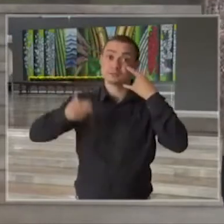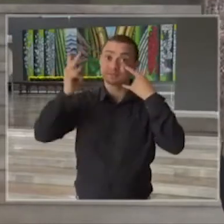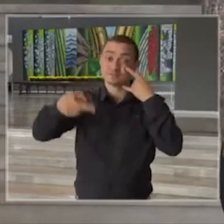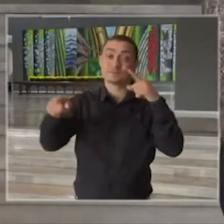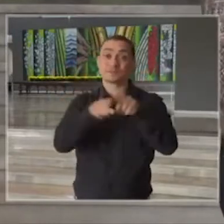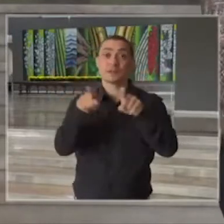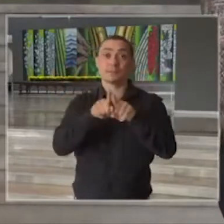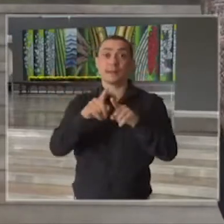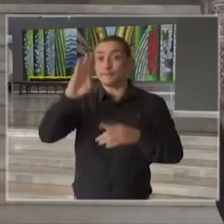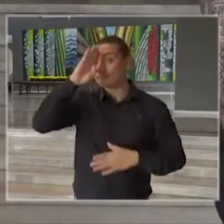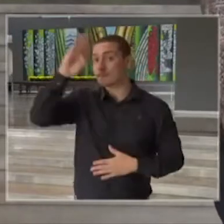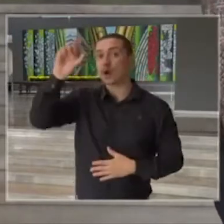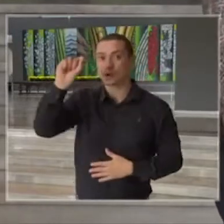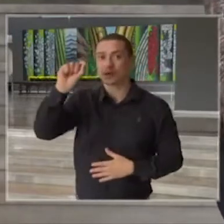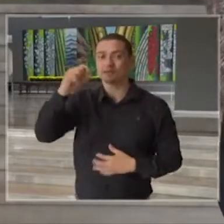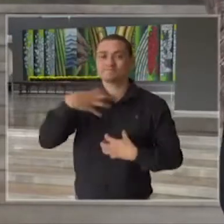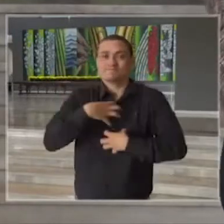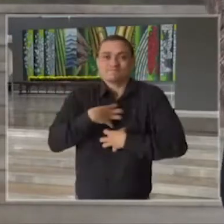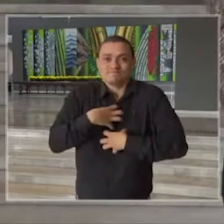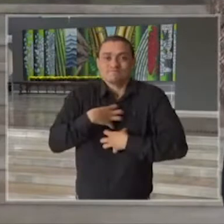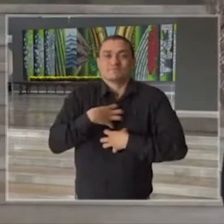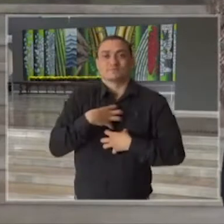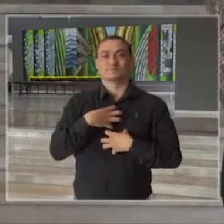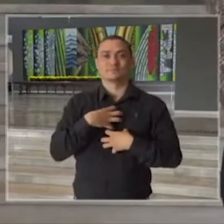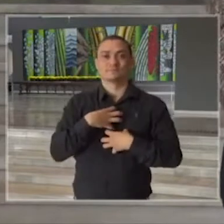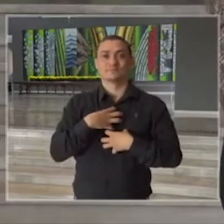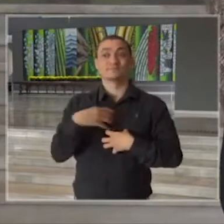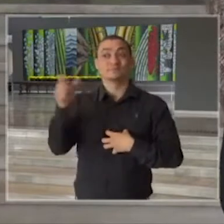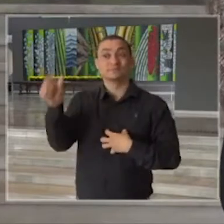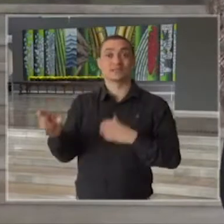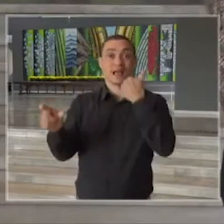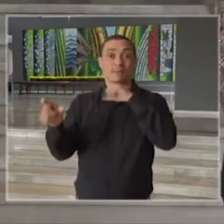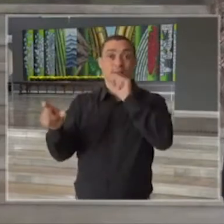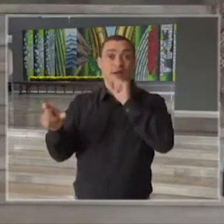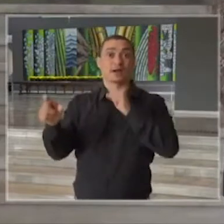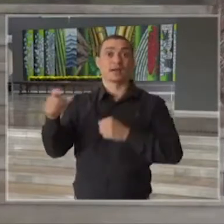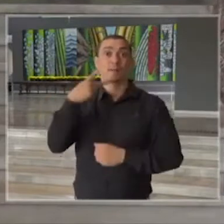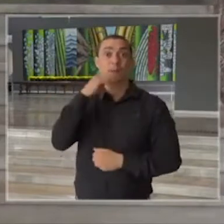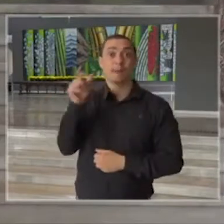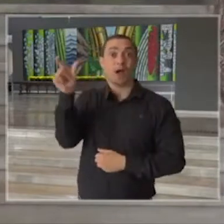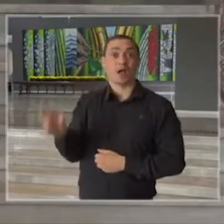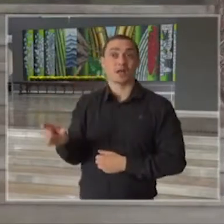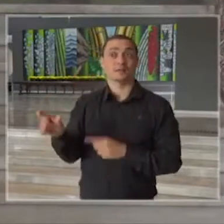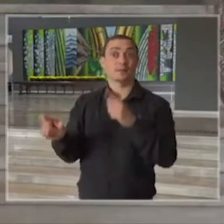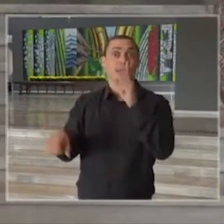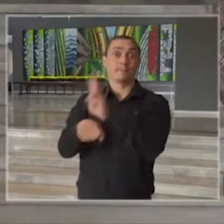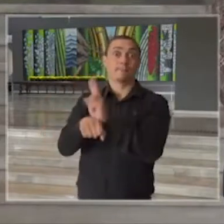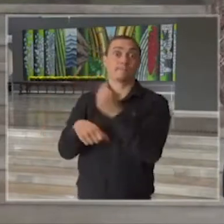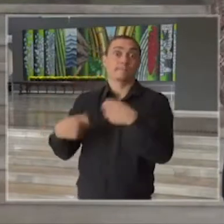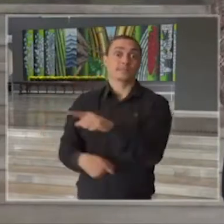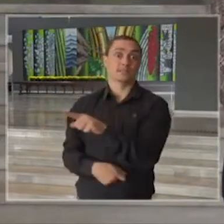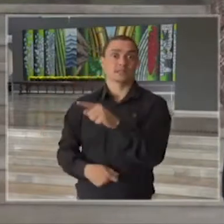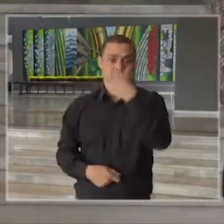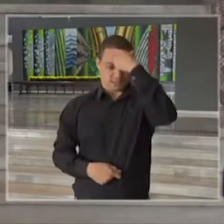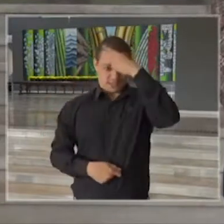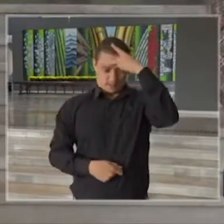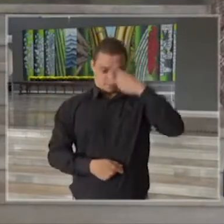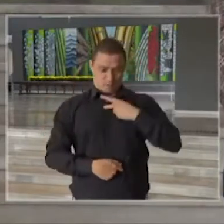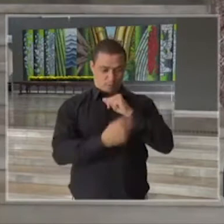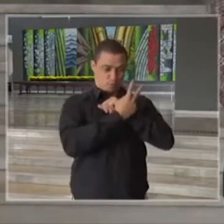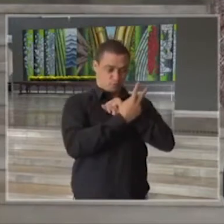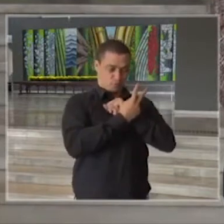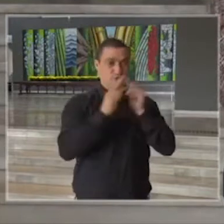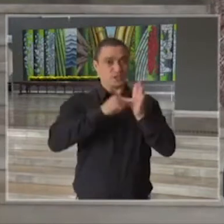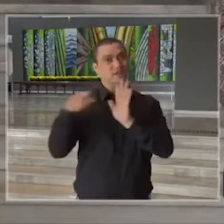tenha principalmente compaixão para com a sua mãe e o seu pai, eles precisam estar protegidos. Se você se protege, você